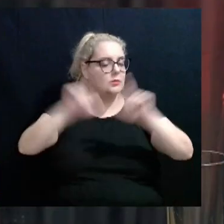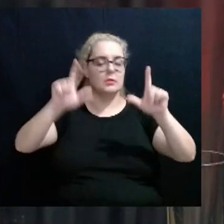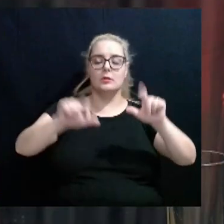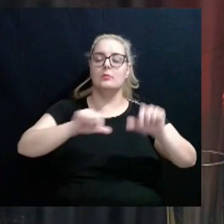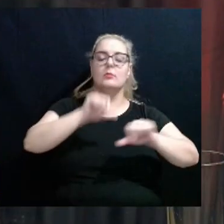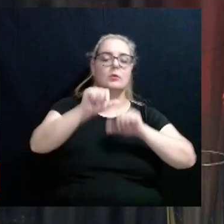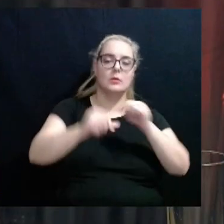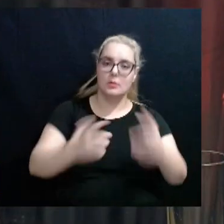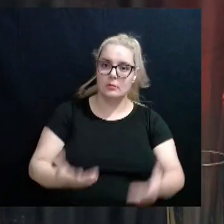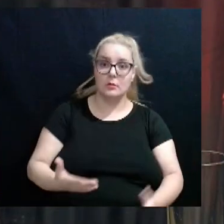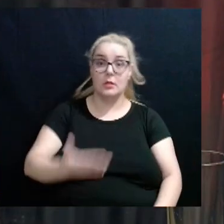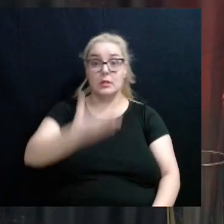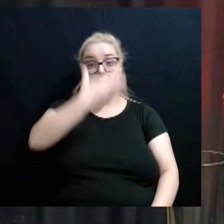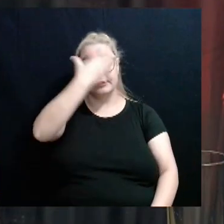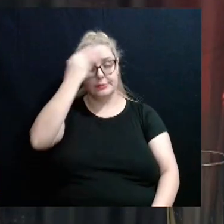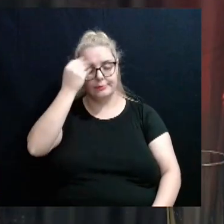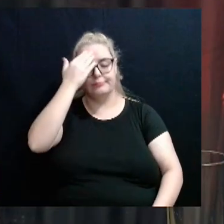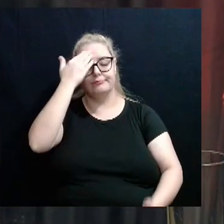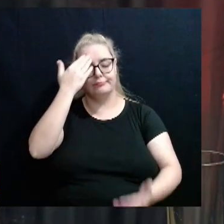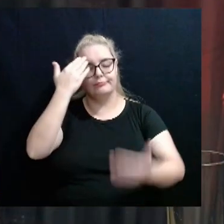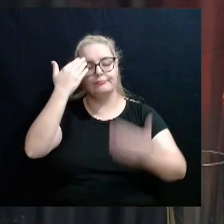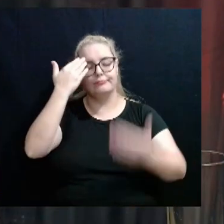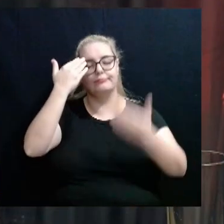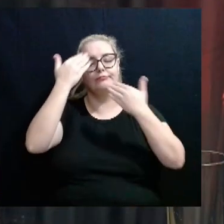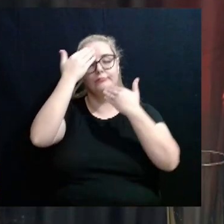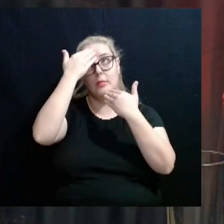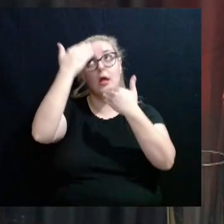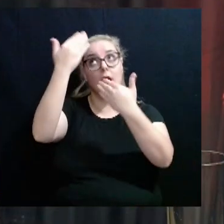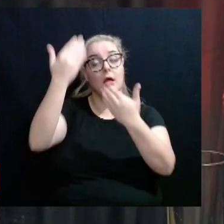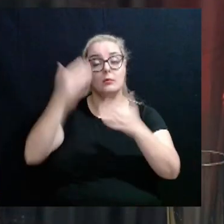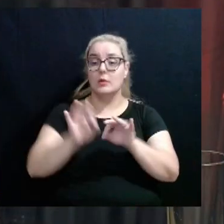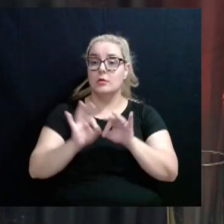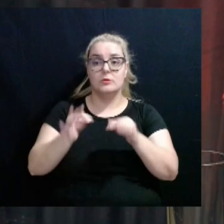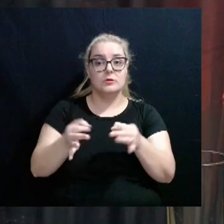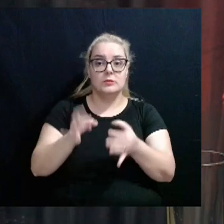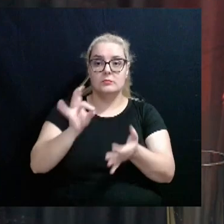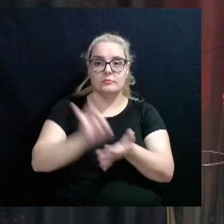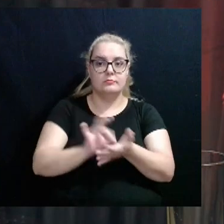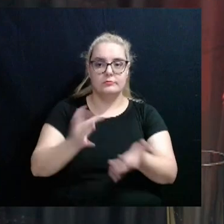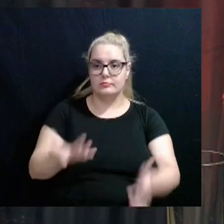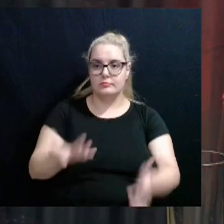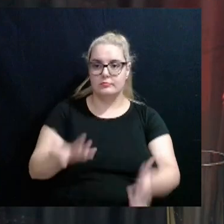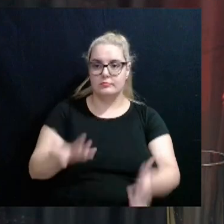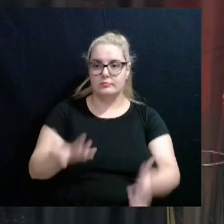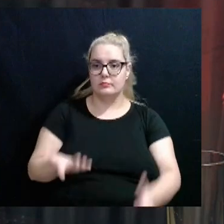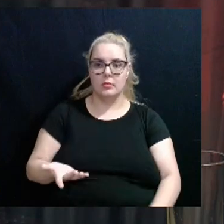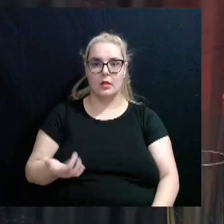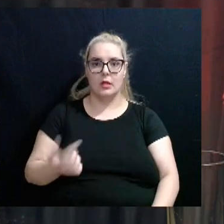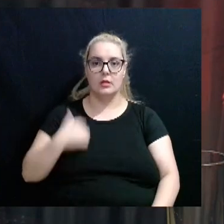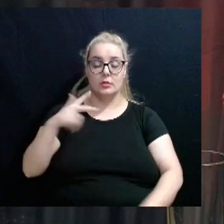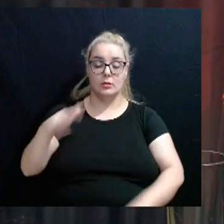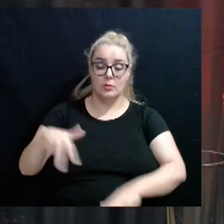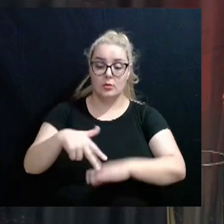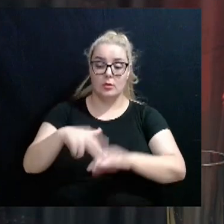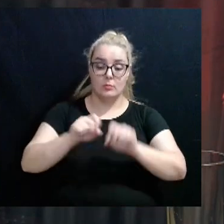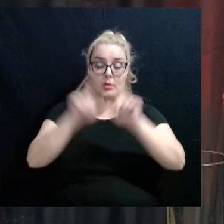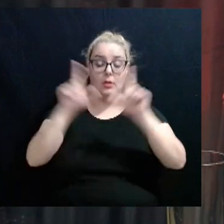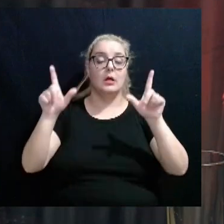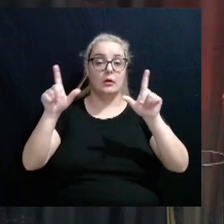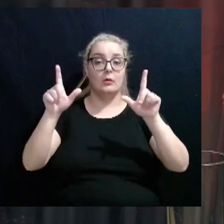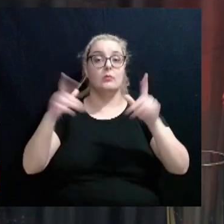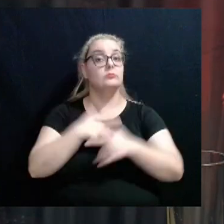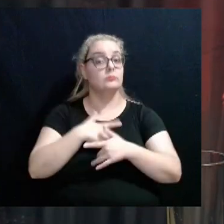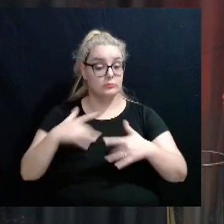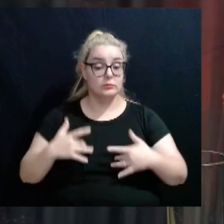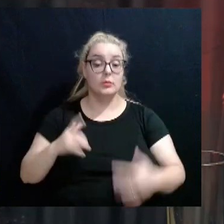de agradecer, Uhum. né, pelo simples fato de nos colocarmos de pé com saúde logo depois